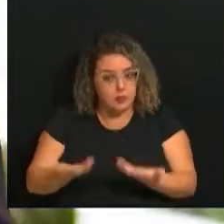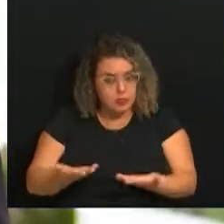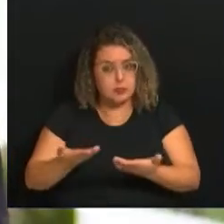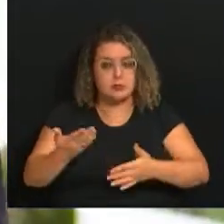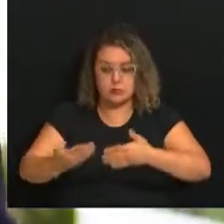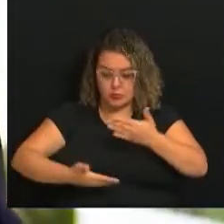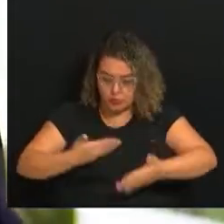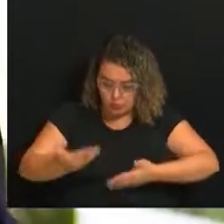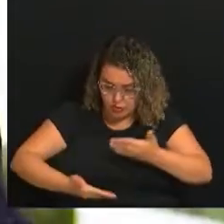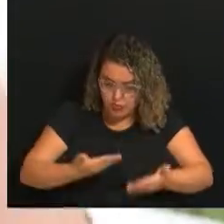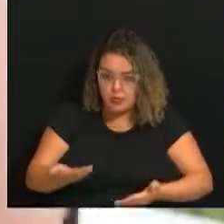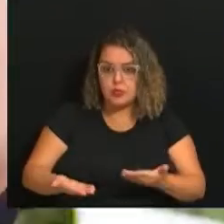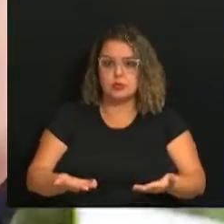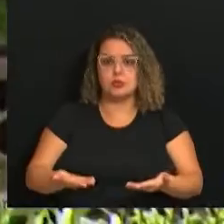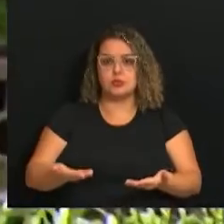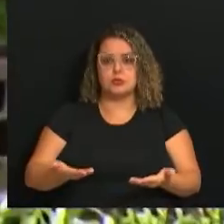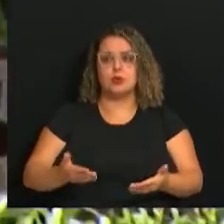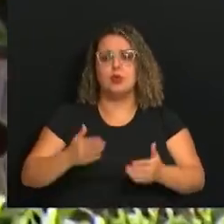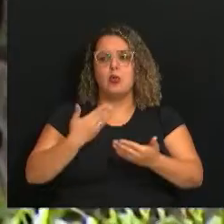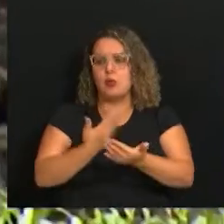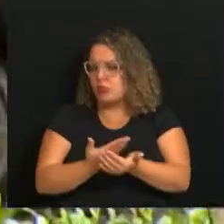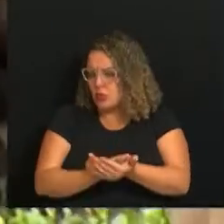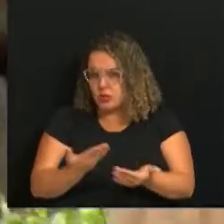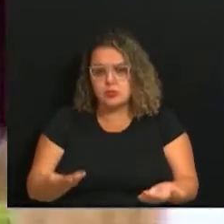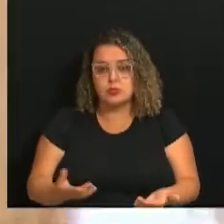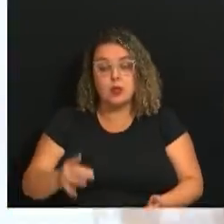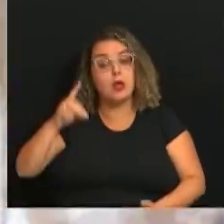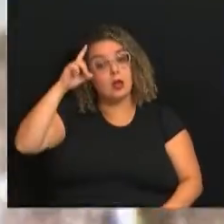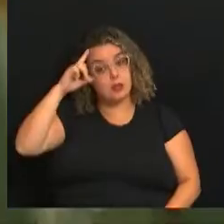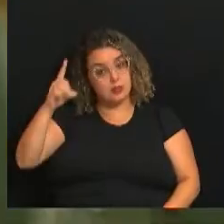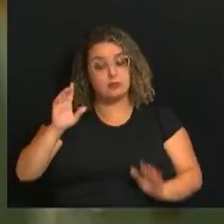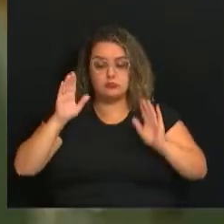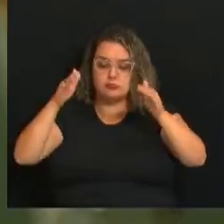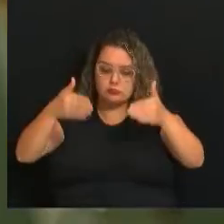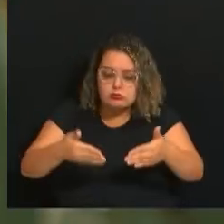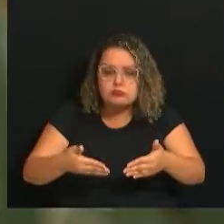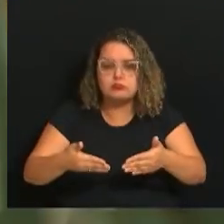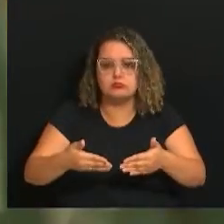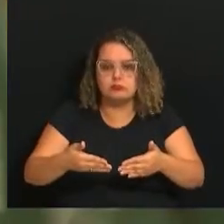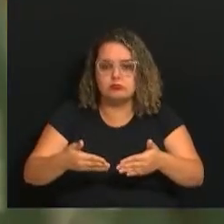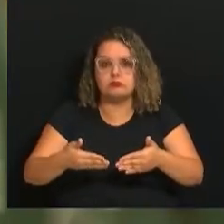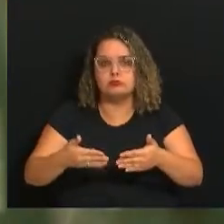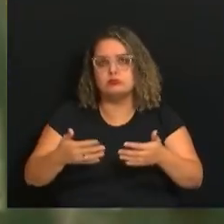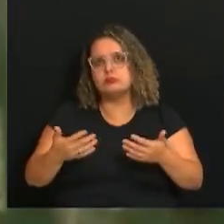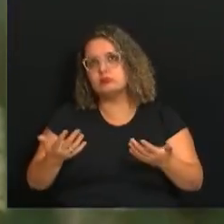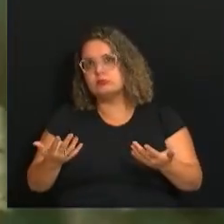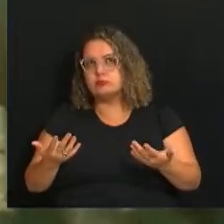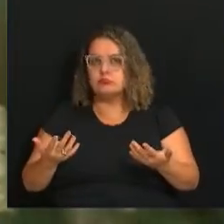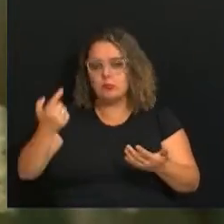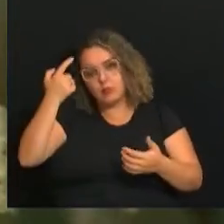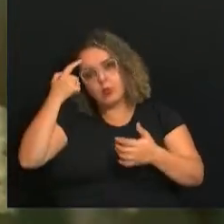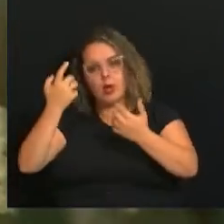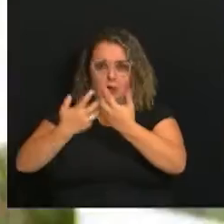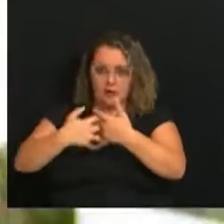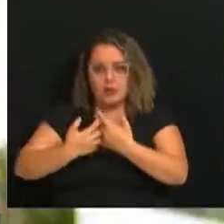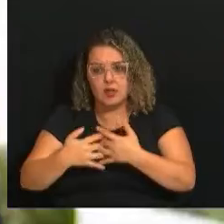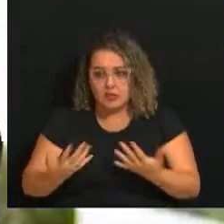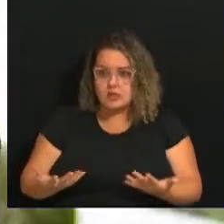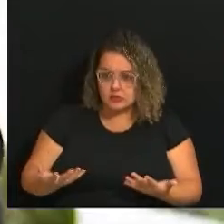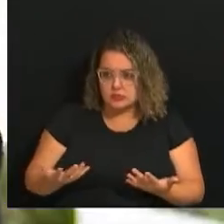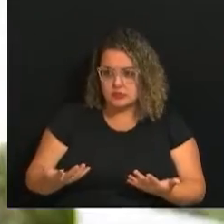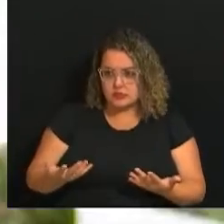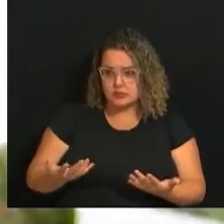essas famílias, né? Nós temos o PET e todo o trabalho da assistência social na abordagem e no acompanhamento dessas crianças.